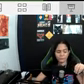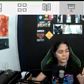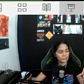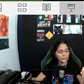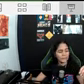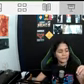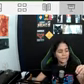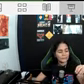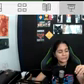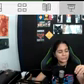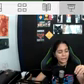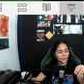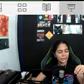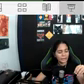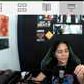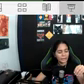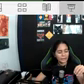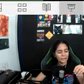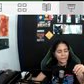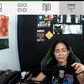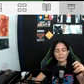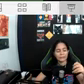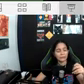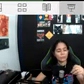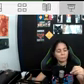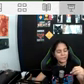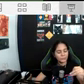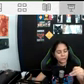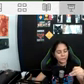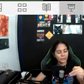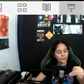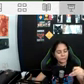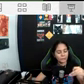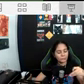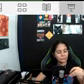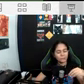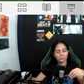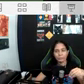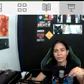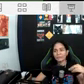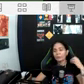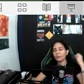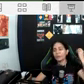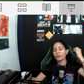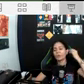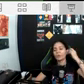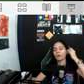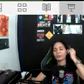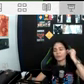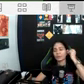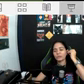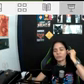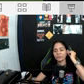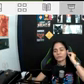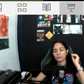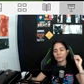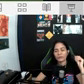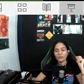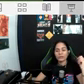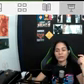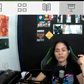pergunto a vocês, essa minha coleta, ela tem que ser no mesmo horário? Por exemplo, eu coleto aqui em